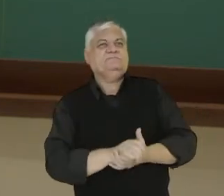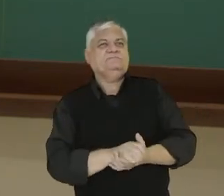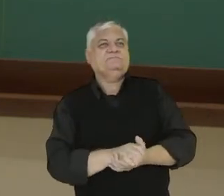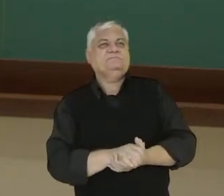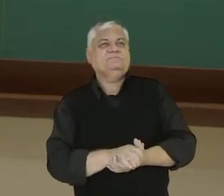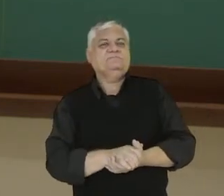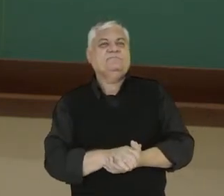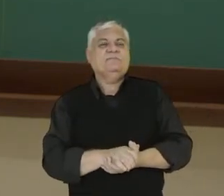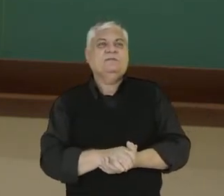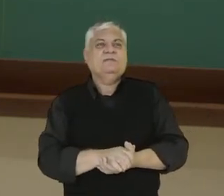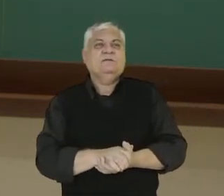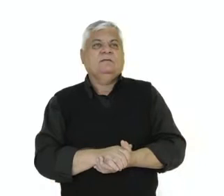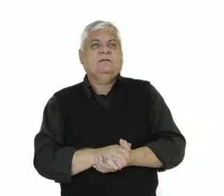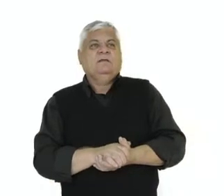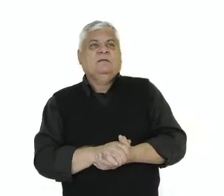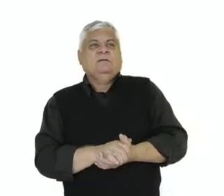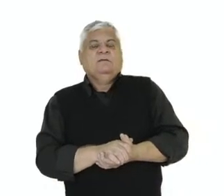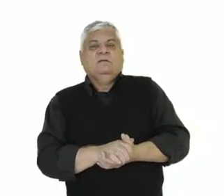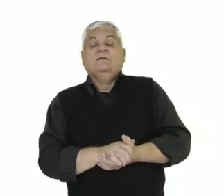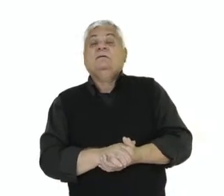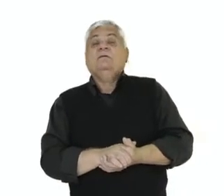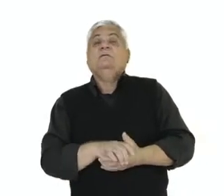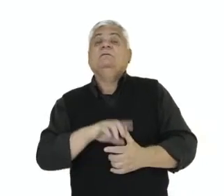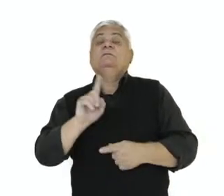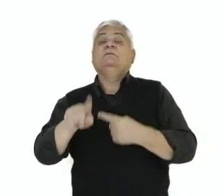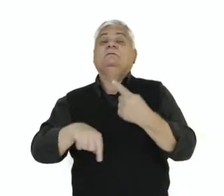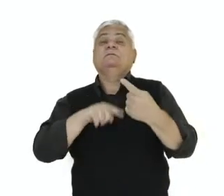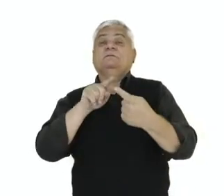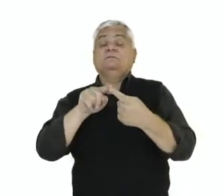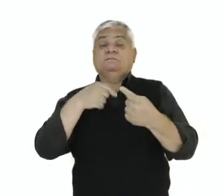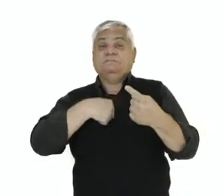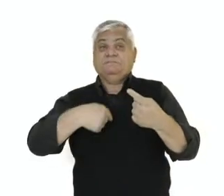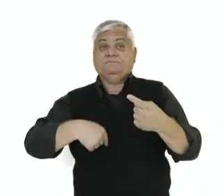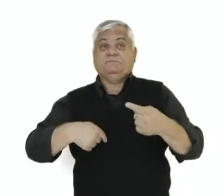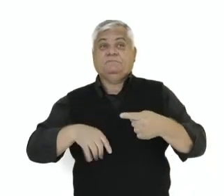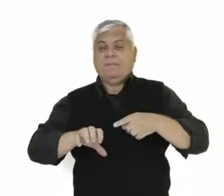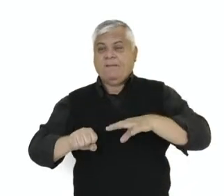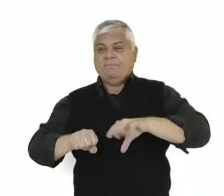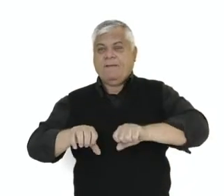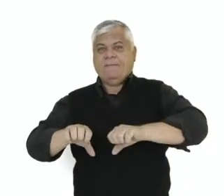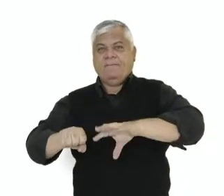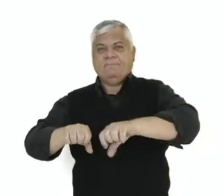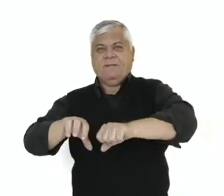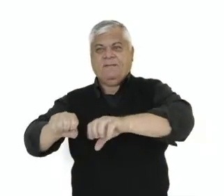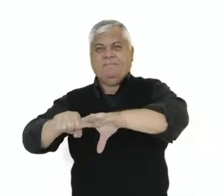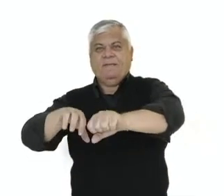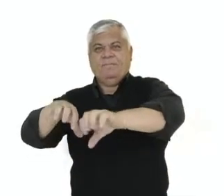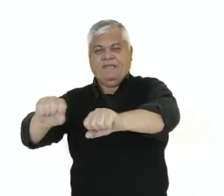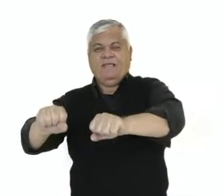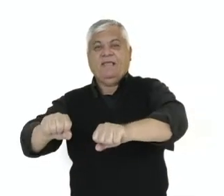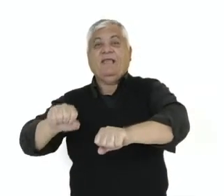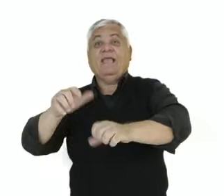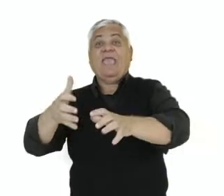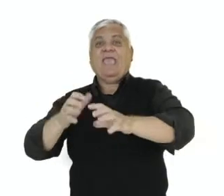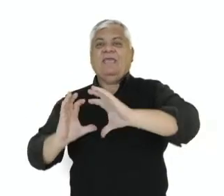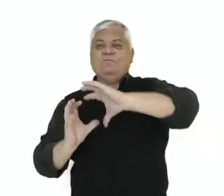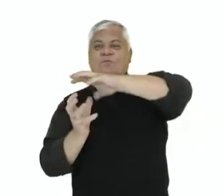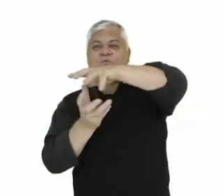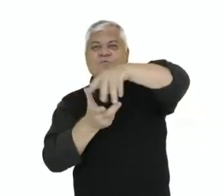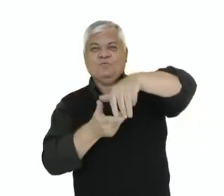né? E aí, com o objetivo de conquistar o seu espaço como potência no cenário internacional, a China passou